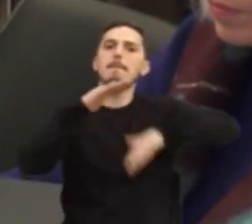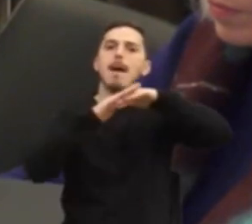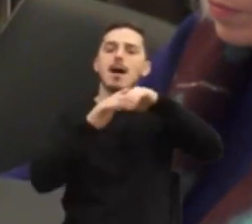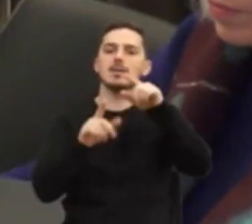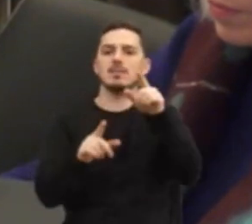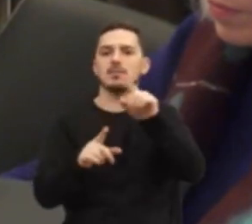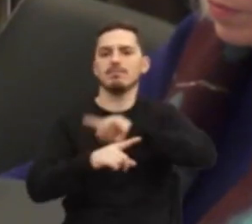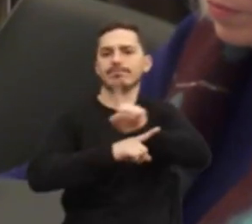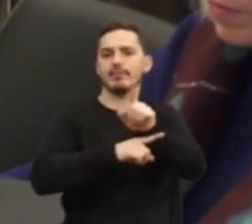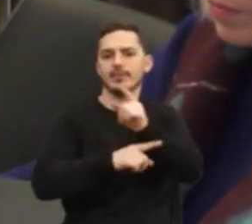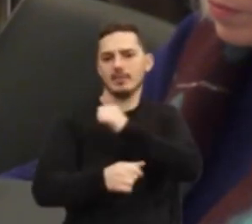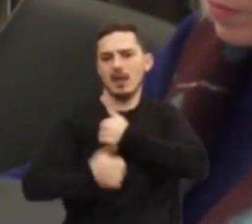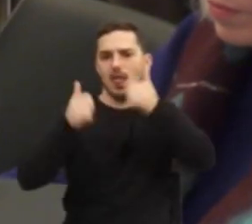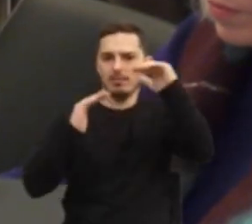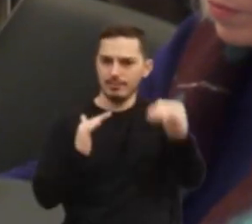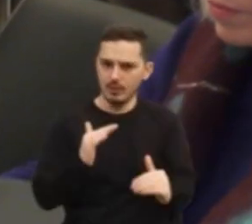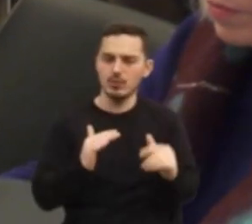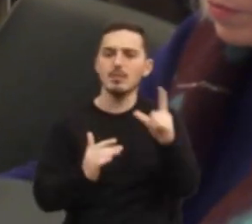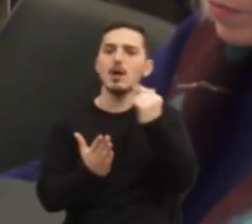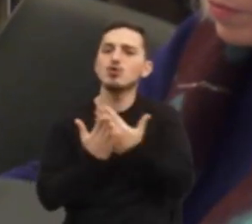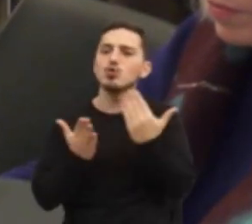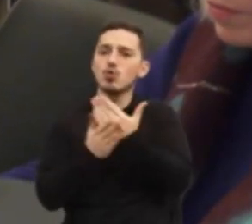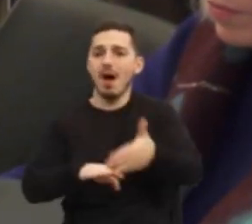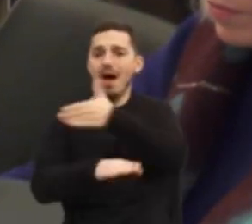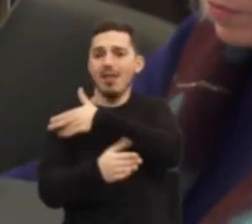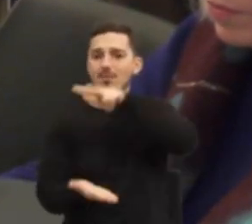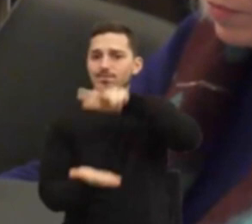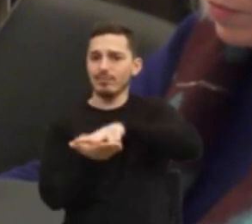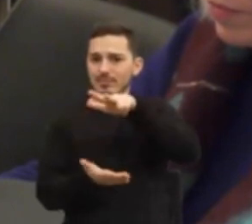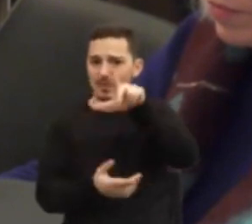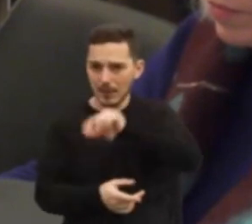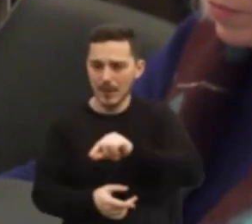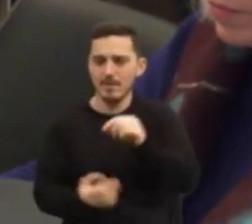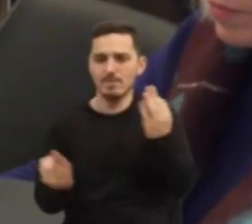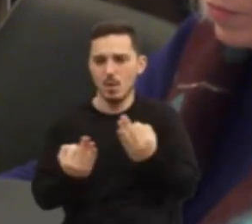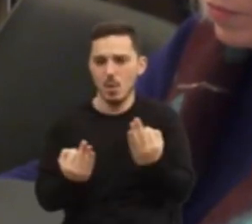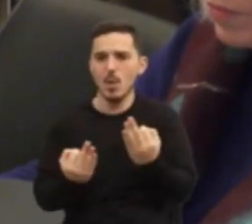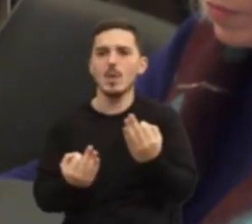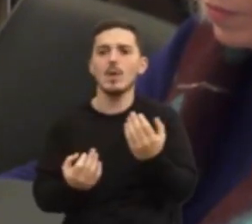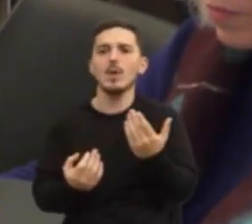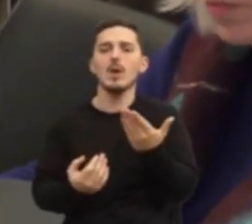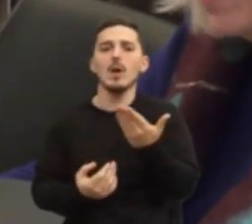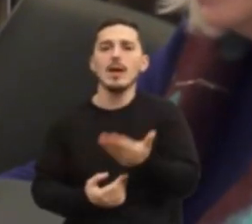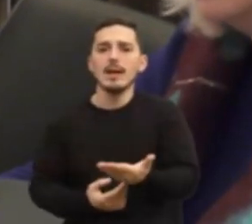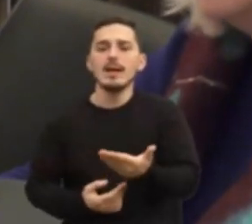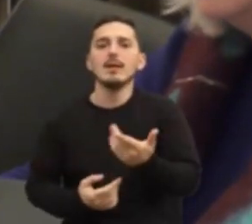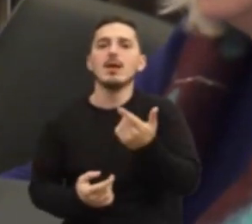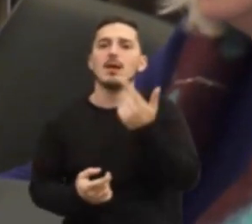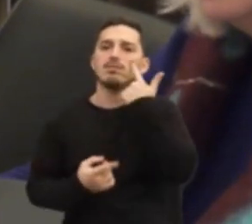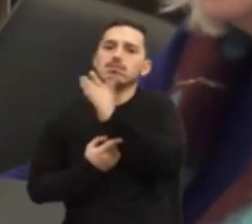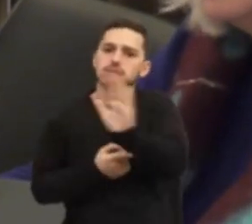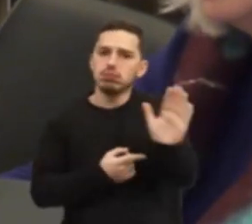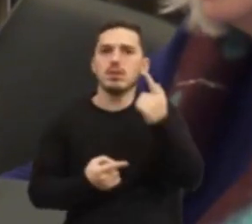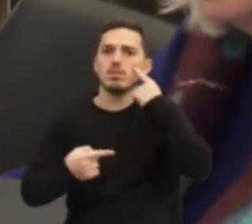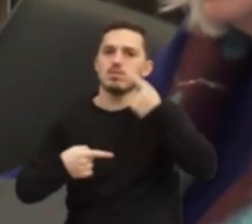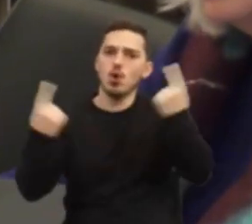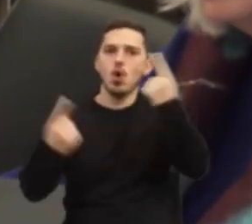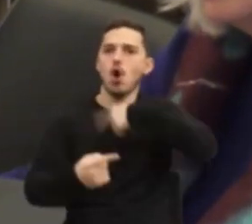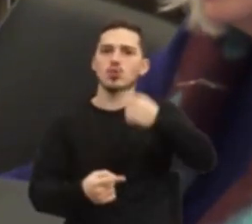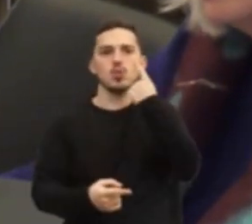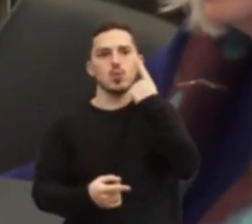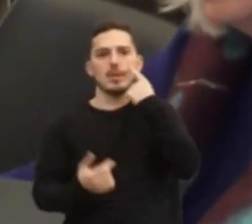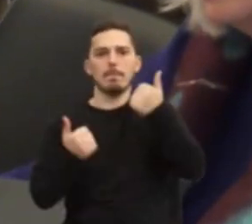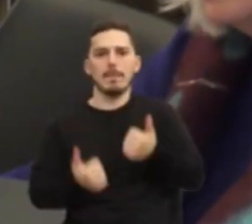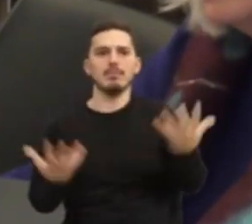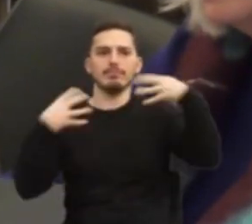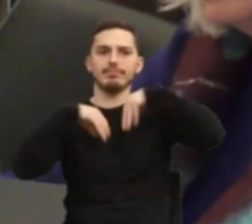cidade e dos estudos que foram aprovados a seguir também, em sessão seguinte, serem revelados e que nós os conheçamos e percebemos o